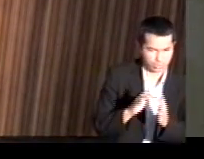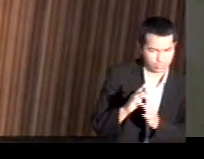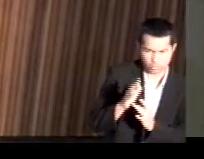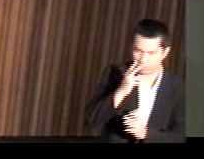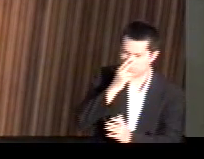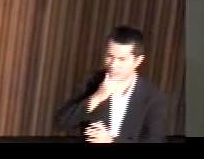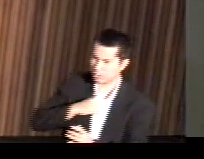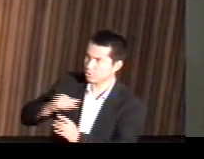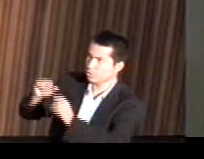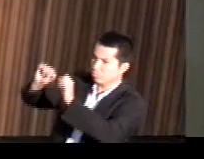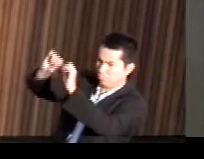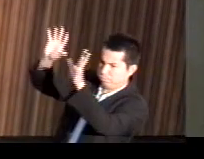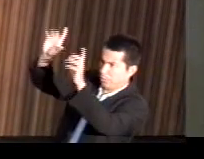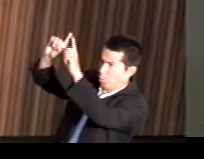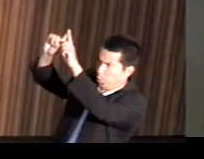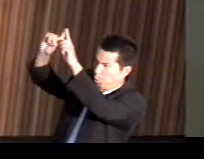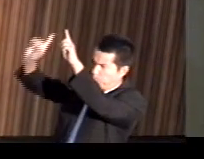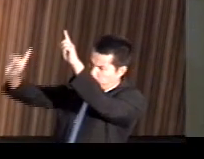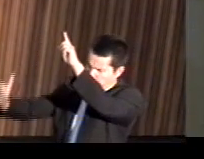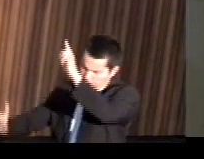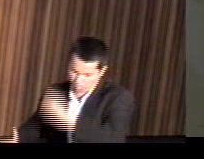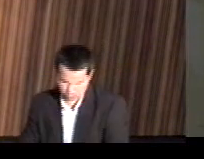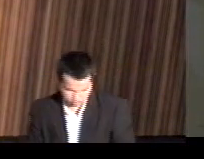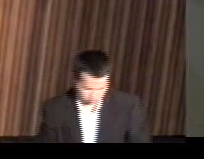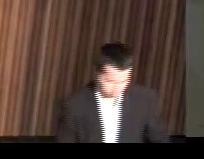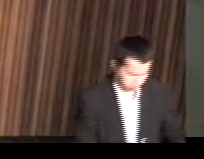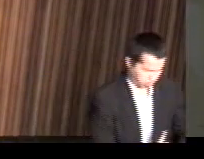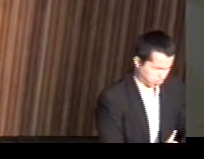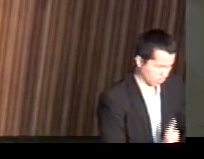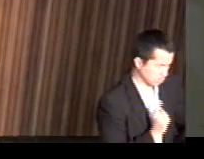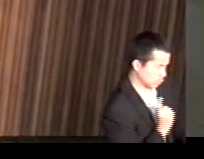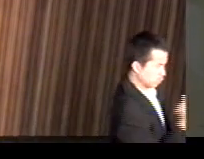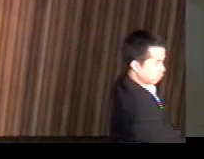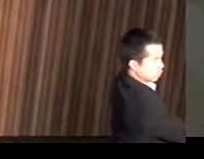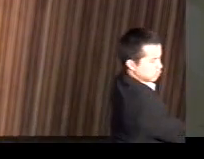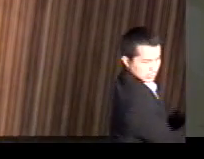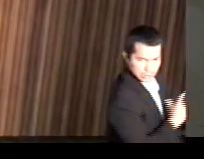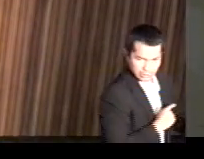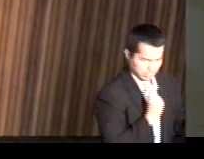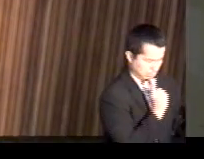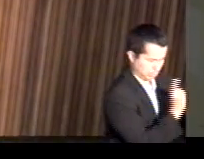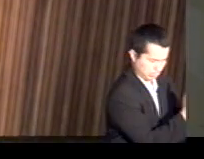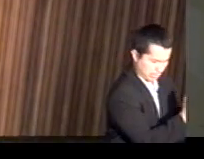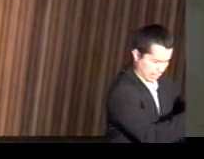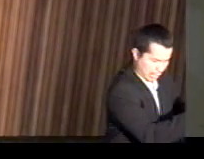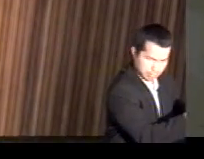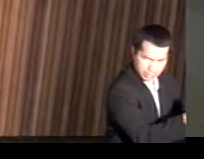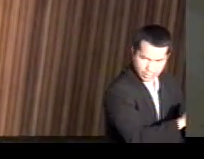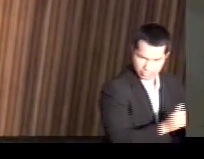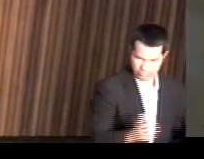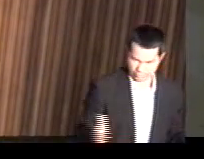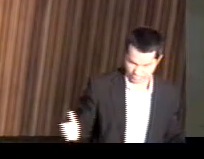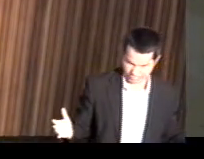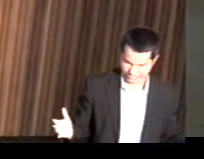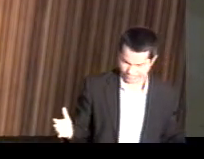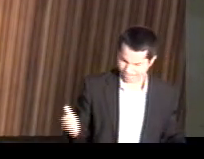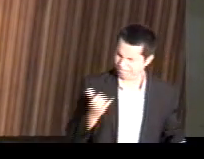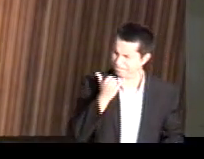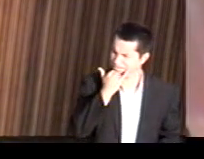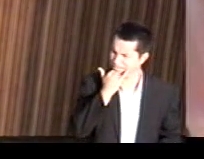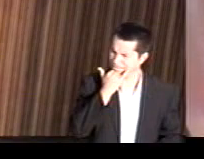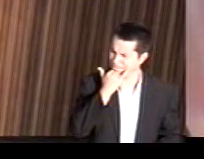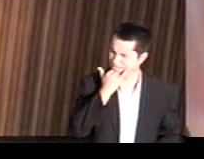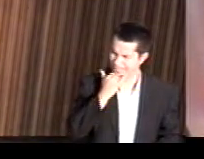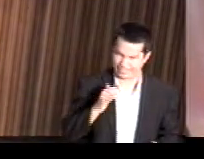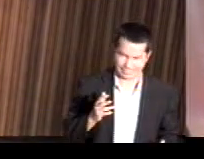pouquinho na língua grega para poder entender, que Melquisedeque é descrito como sendo feito semelhante.